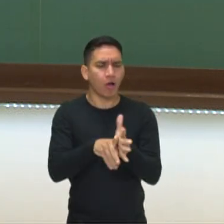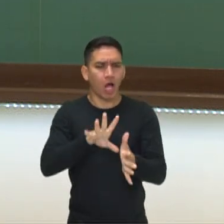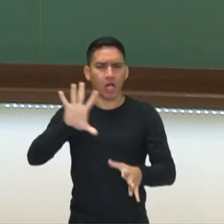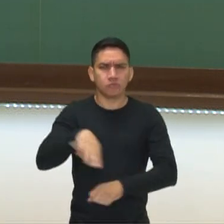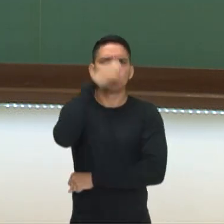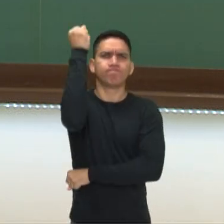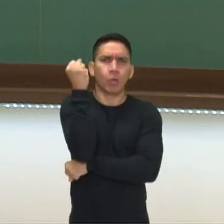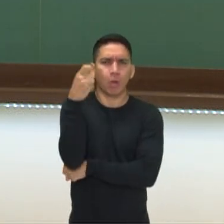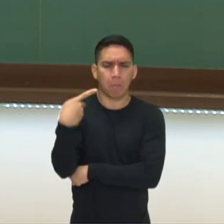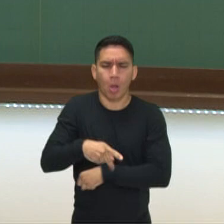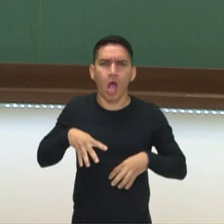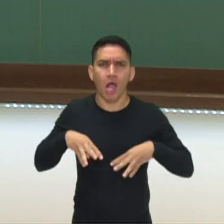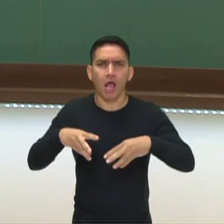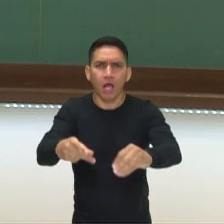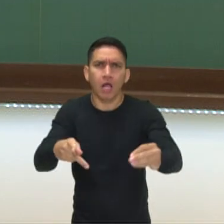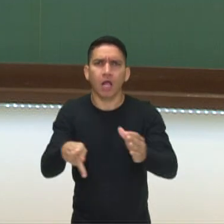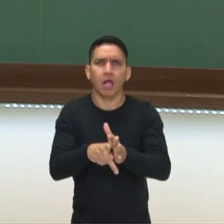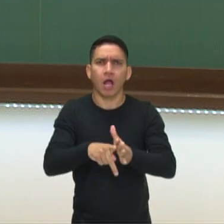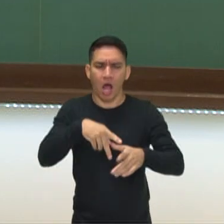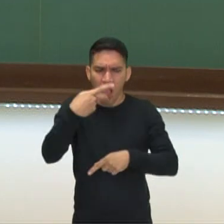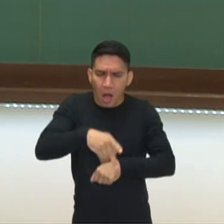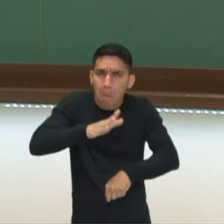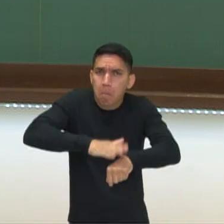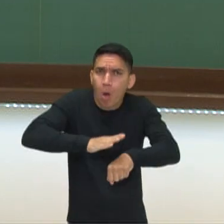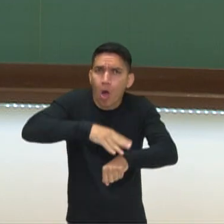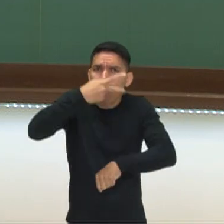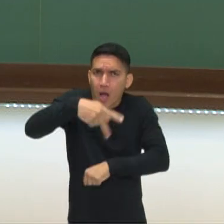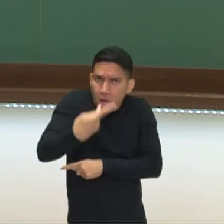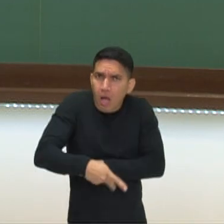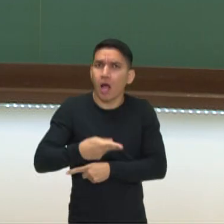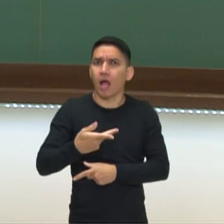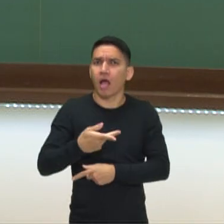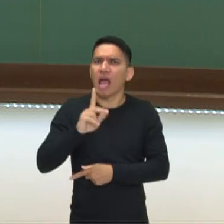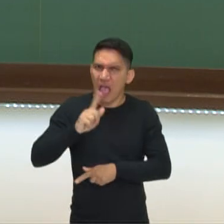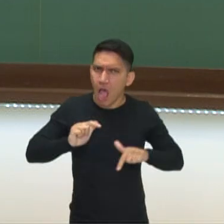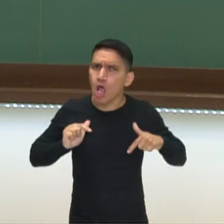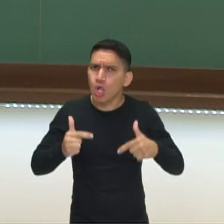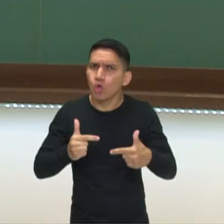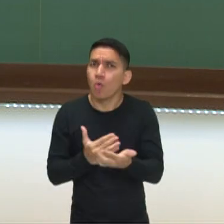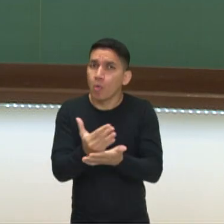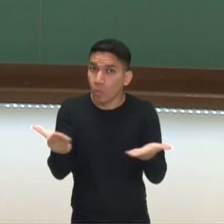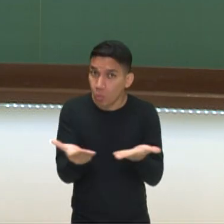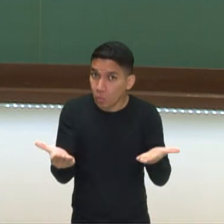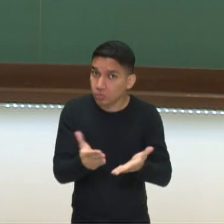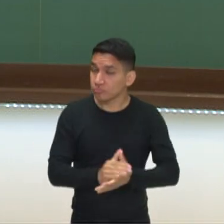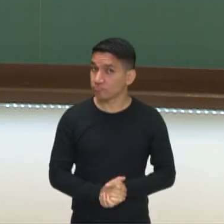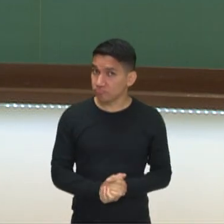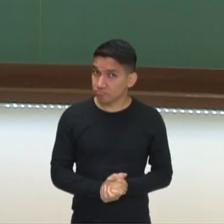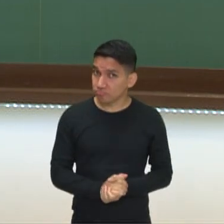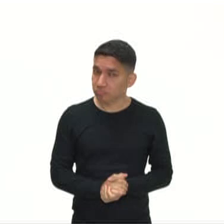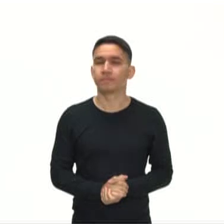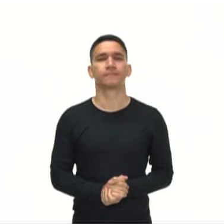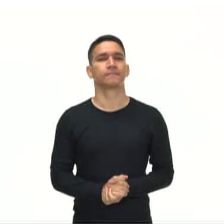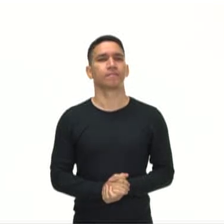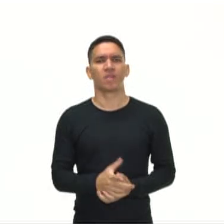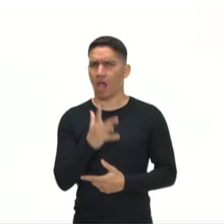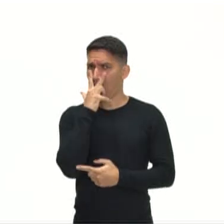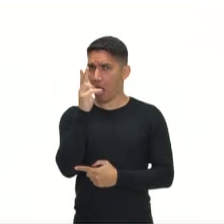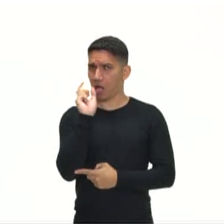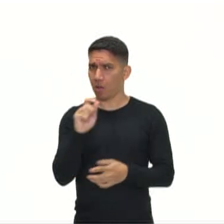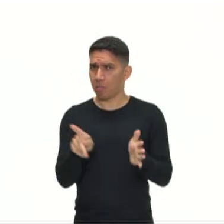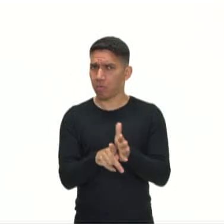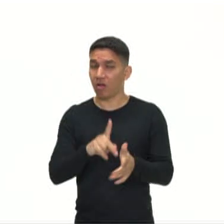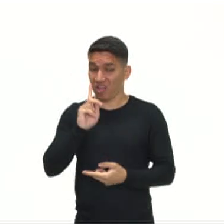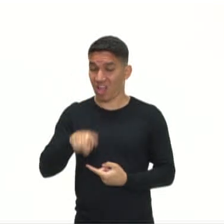povos originários americanos é uma luta que começou nos dias de hoje? Você acha que isso é uma